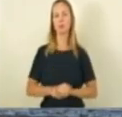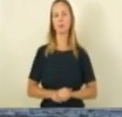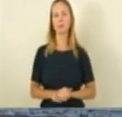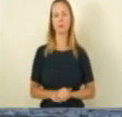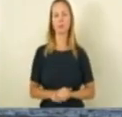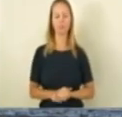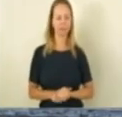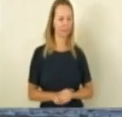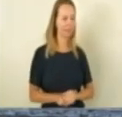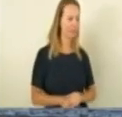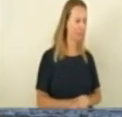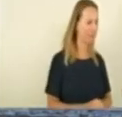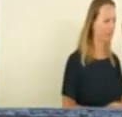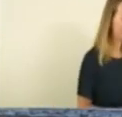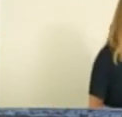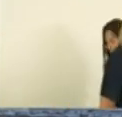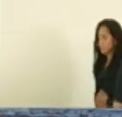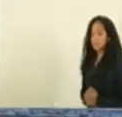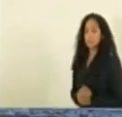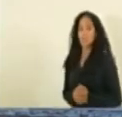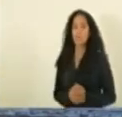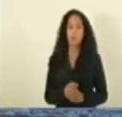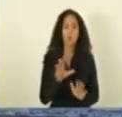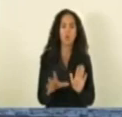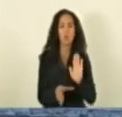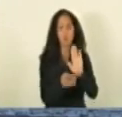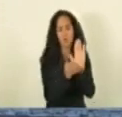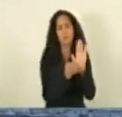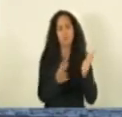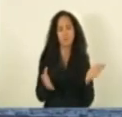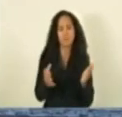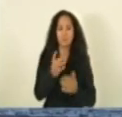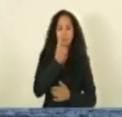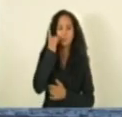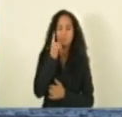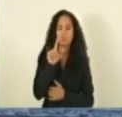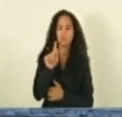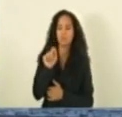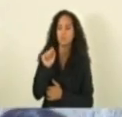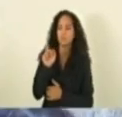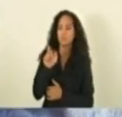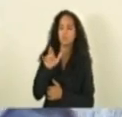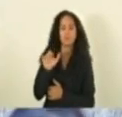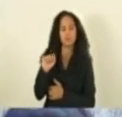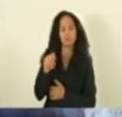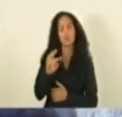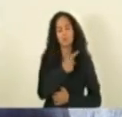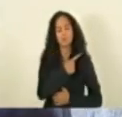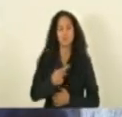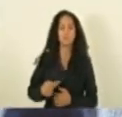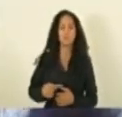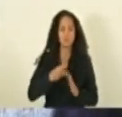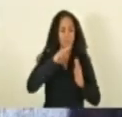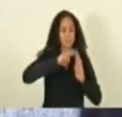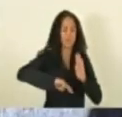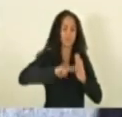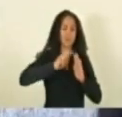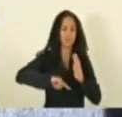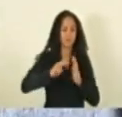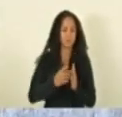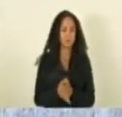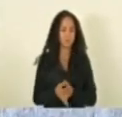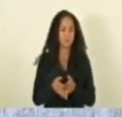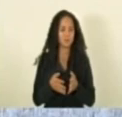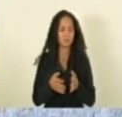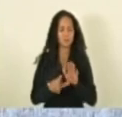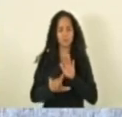matéria com a emenda. Deputado Marcos Garcia. Ok, senhor presidente, vou avocar a matéria. Projeto